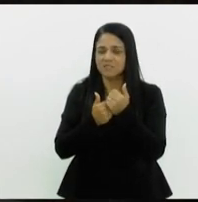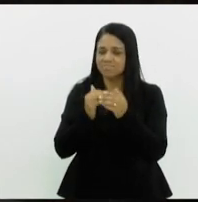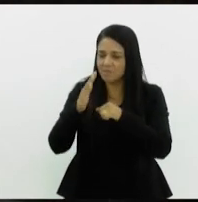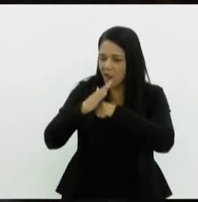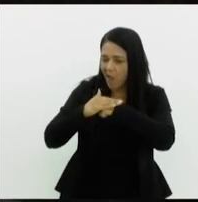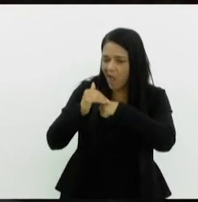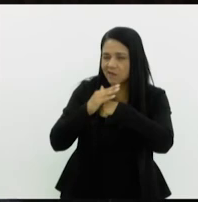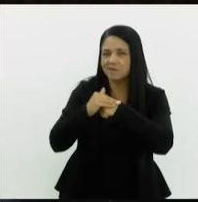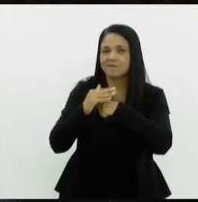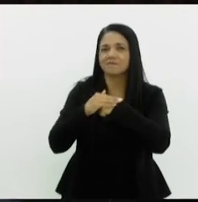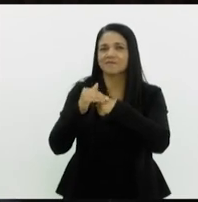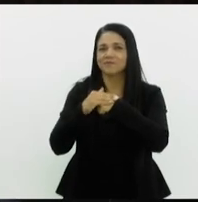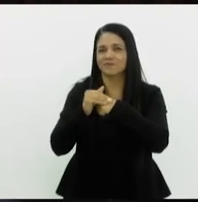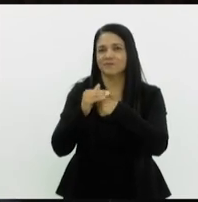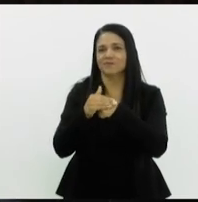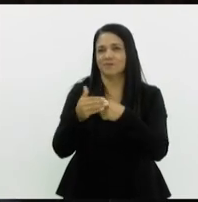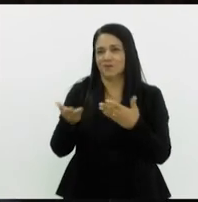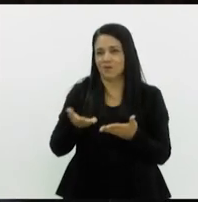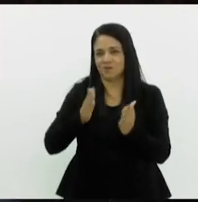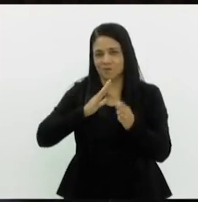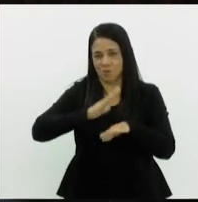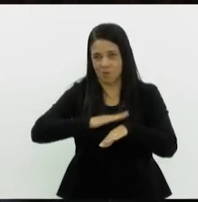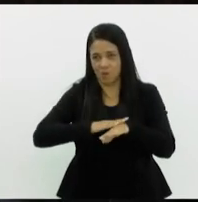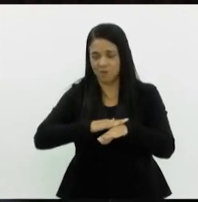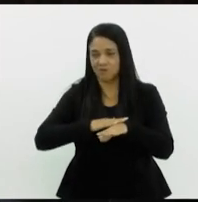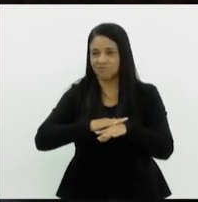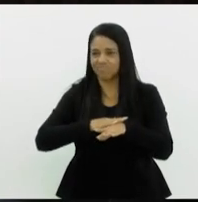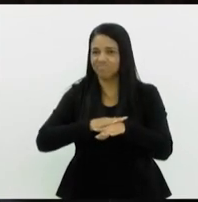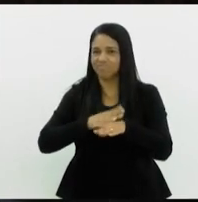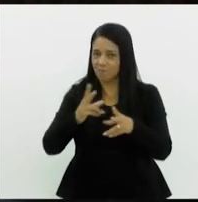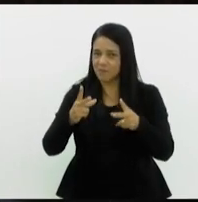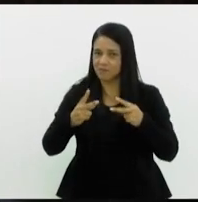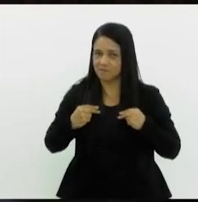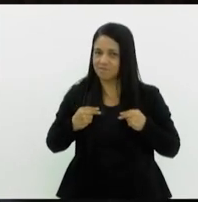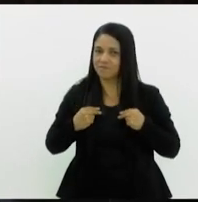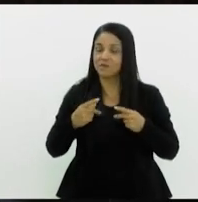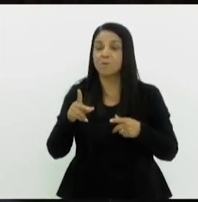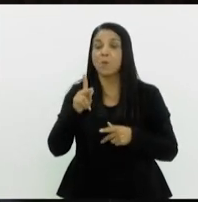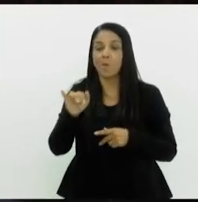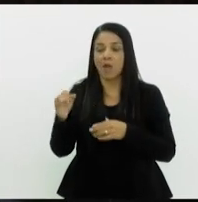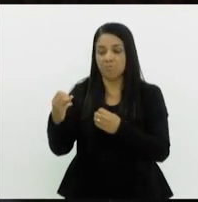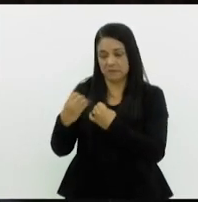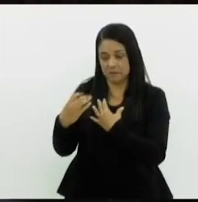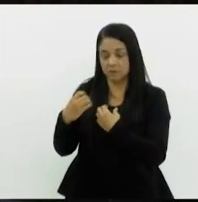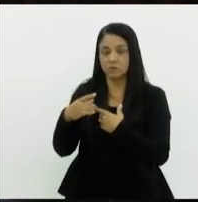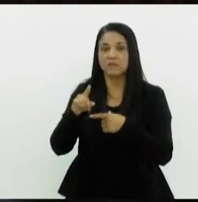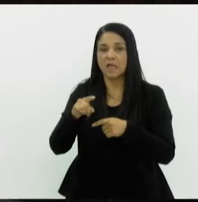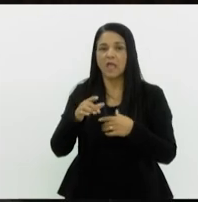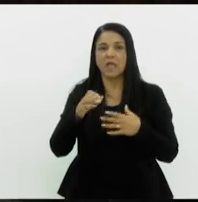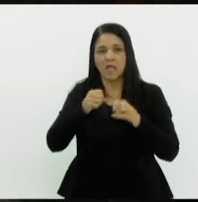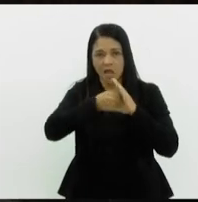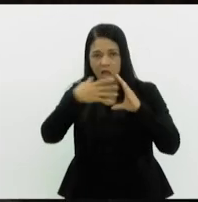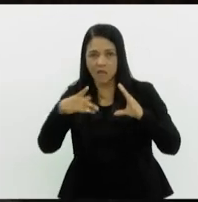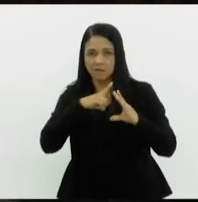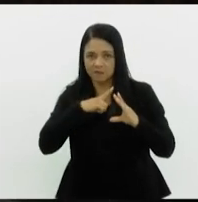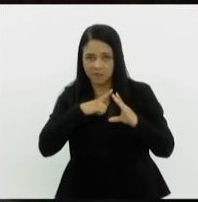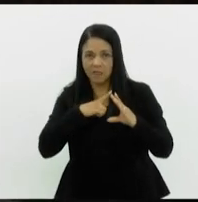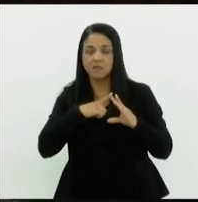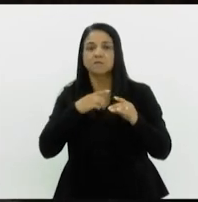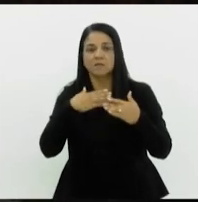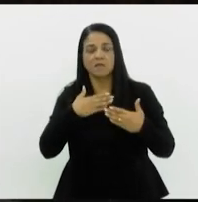nós estamos fazendo aqui, Vlad, é mais do que merecido. Meu pai me ensinou que quem tem caráter tem gratidão. Eu sou um cara